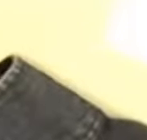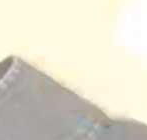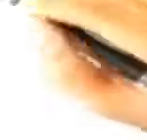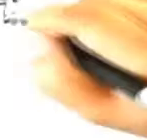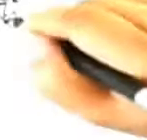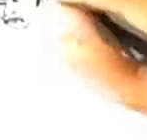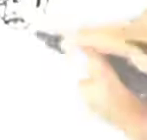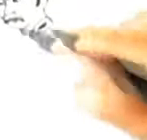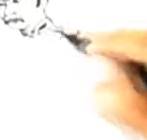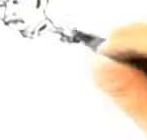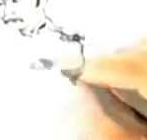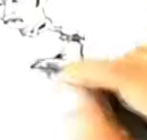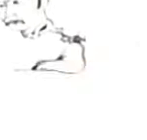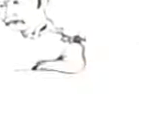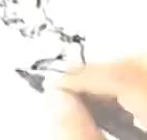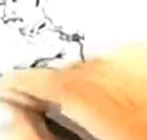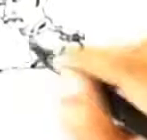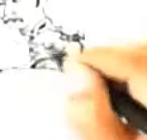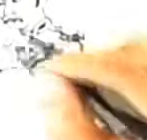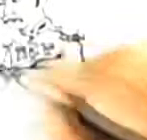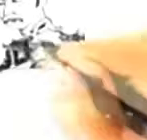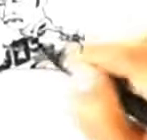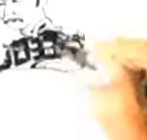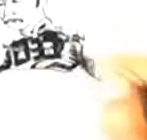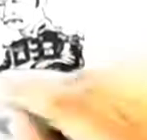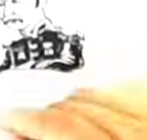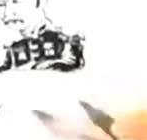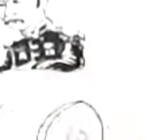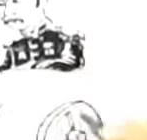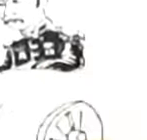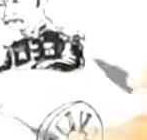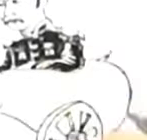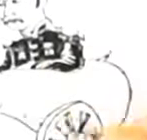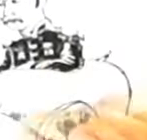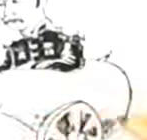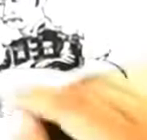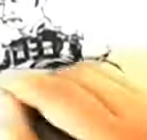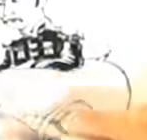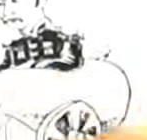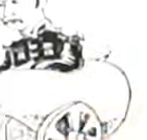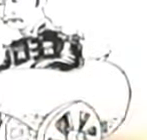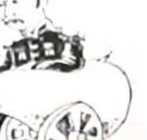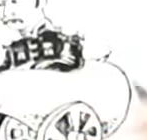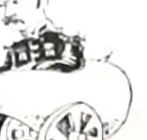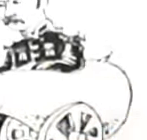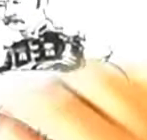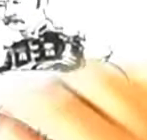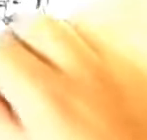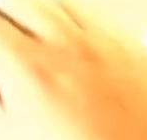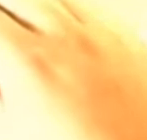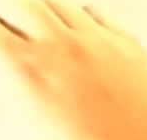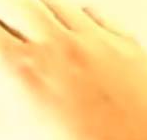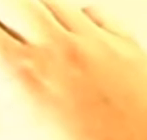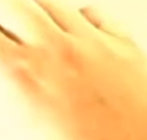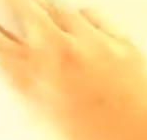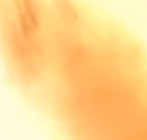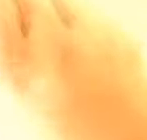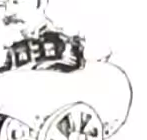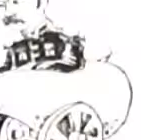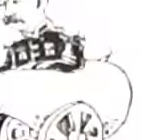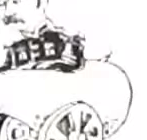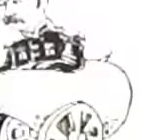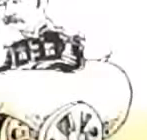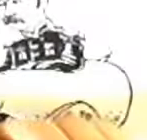Para afastar de vez o fantasma da monarquia, Floriano controla a especulação financeira. Constrói